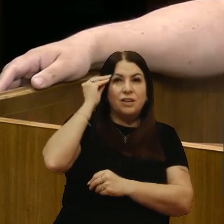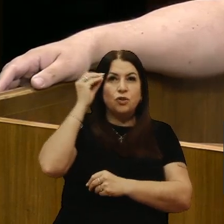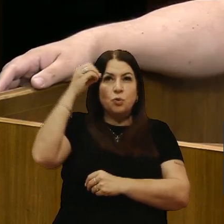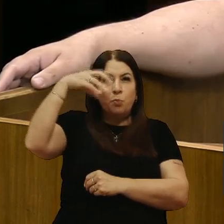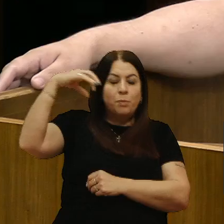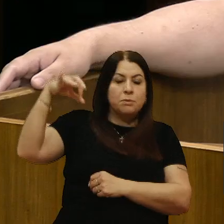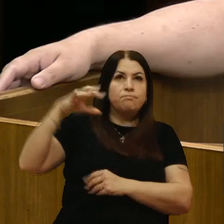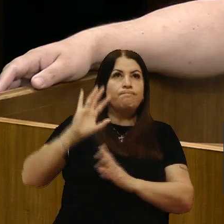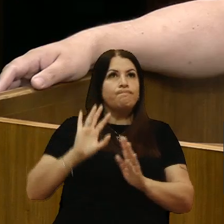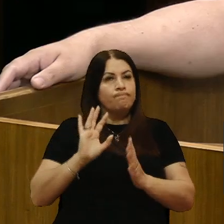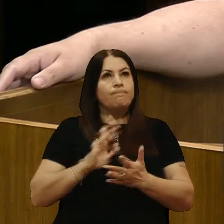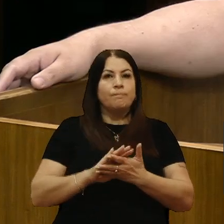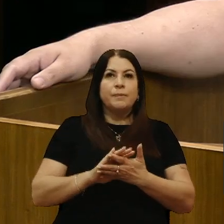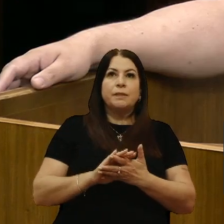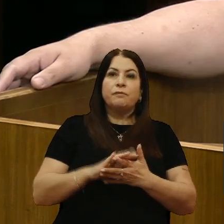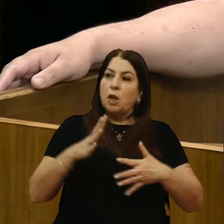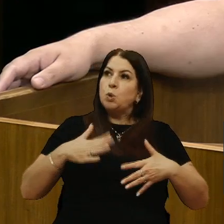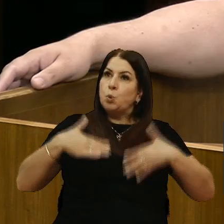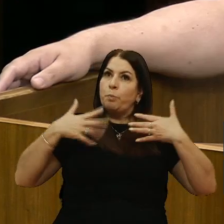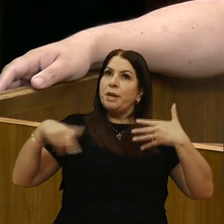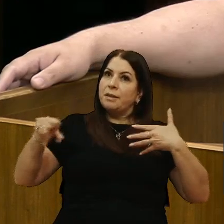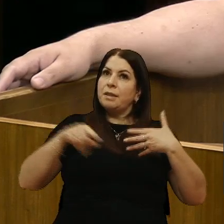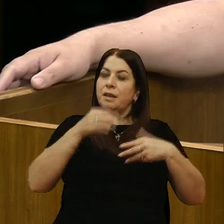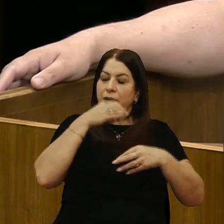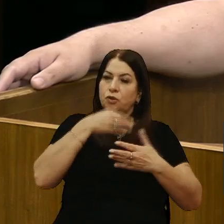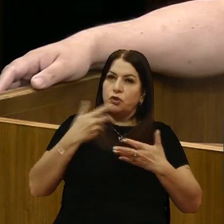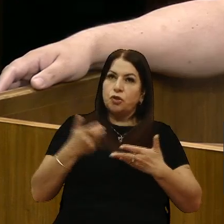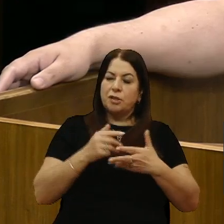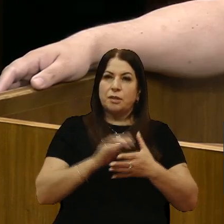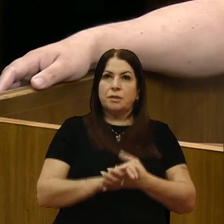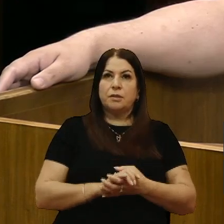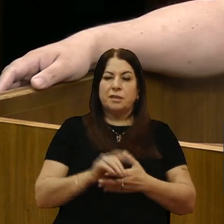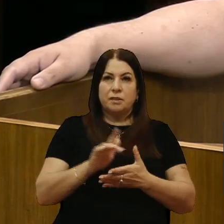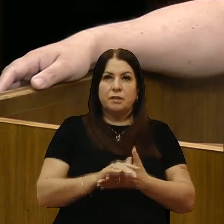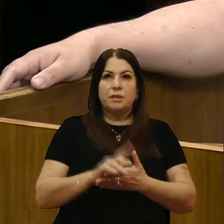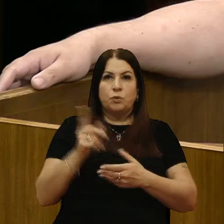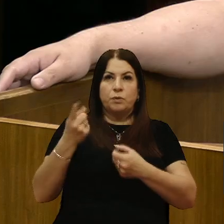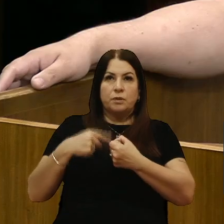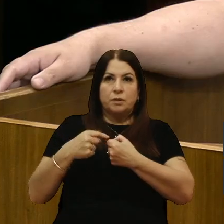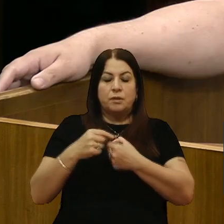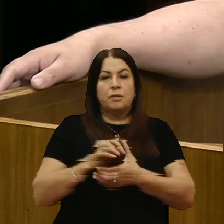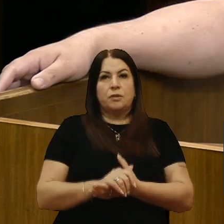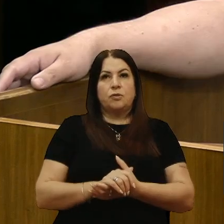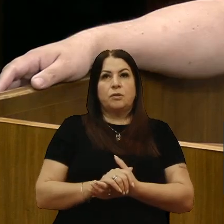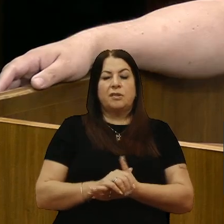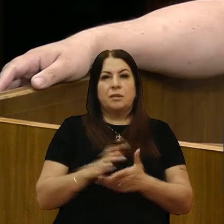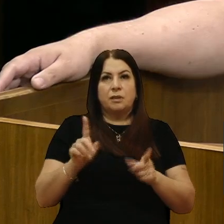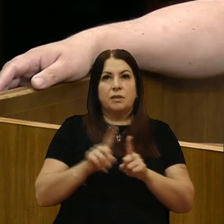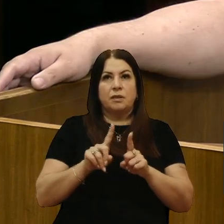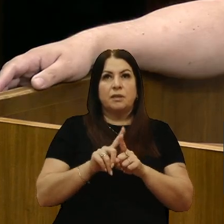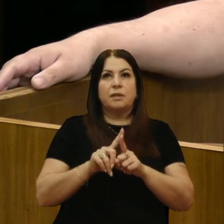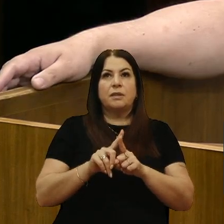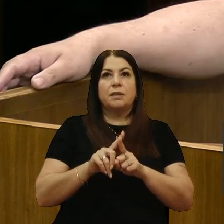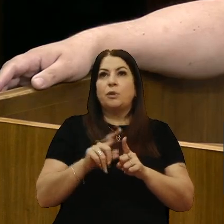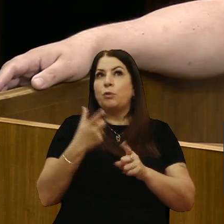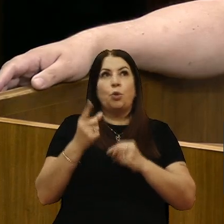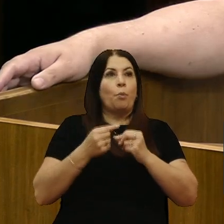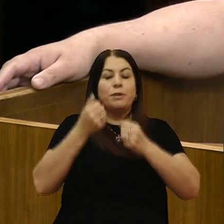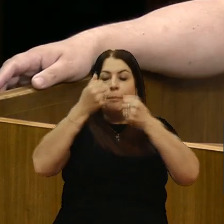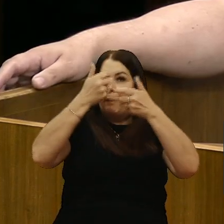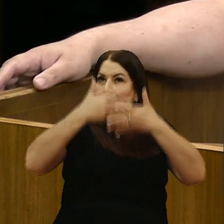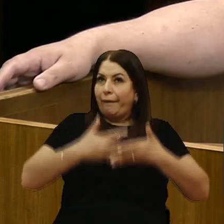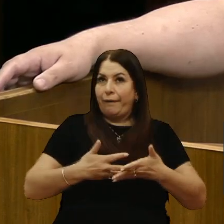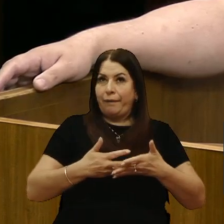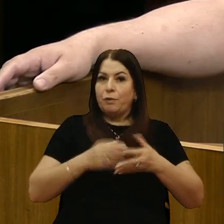e é algo assim que vai surpreender Caxias e muitas pessoas de outras cidades. É algo inexplicável, que com